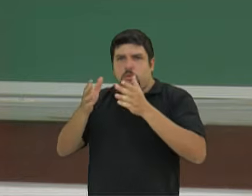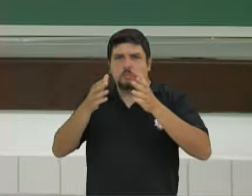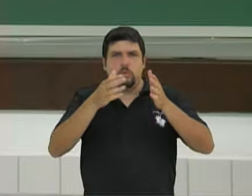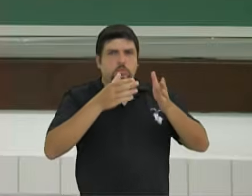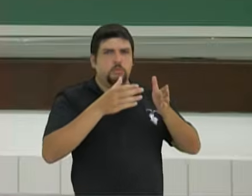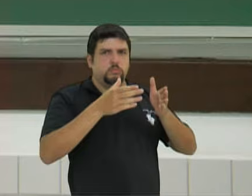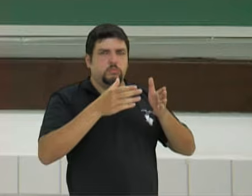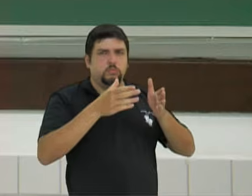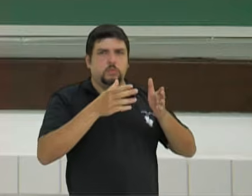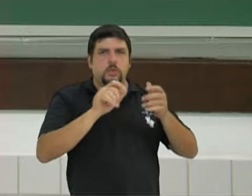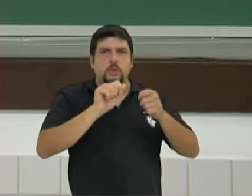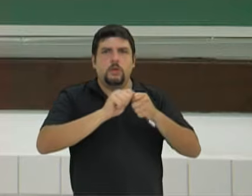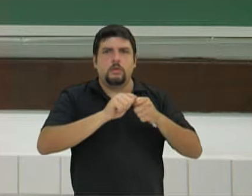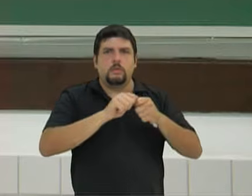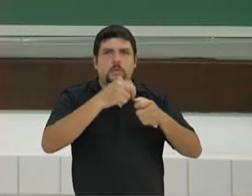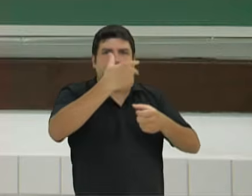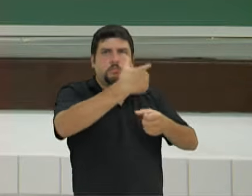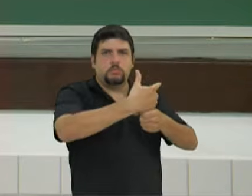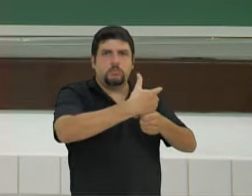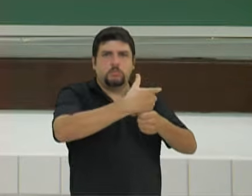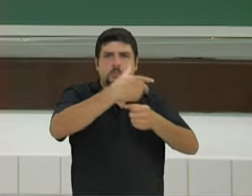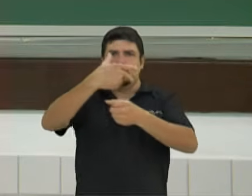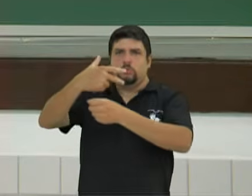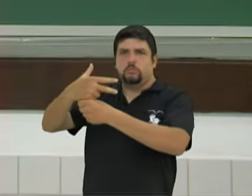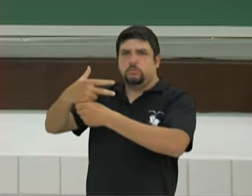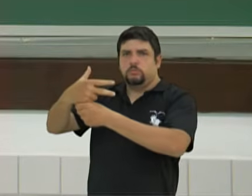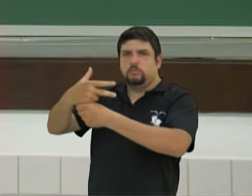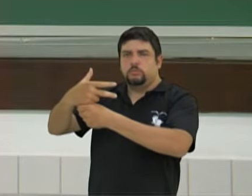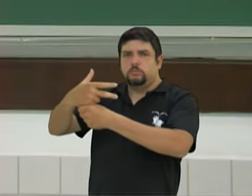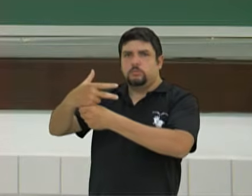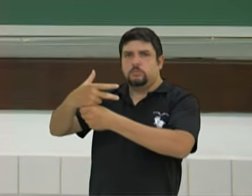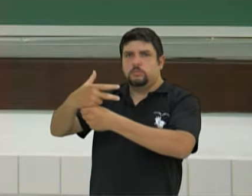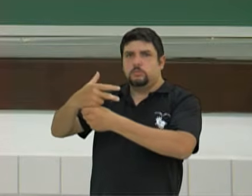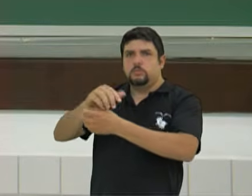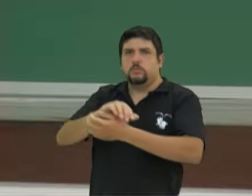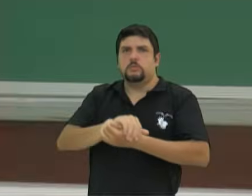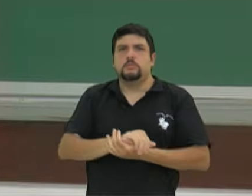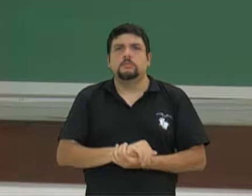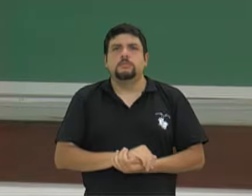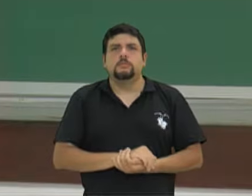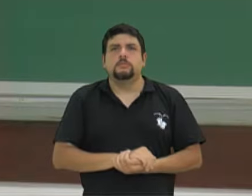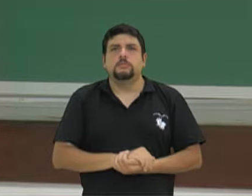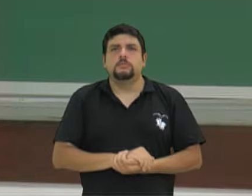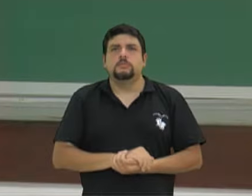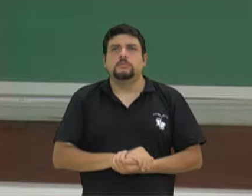me corta para a câmera 1. Deu certo? De novo para 2.